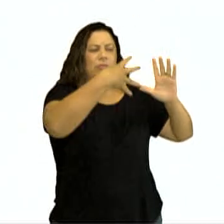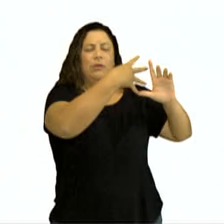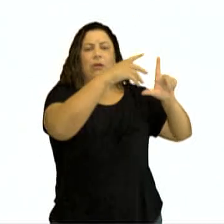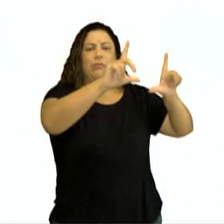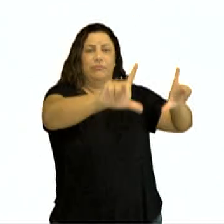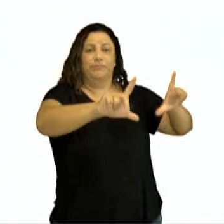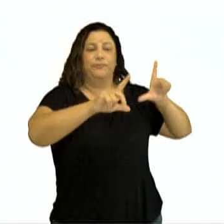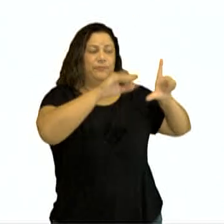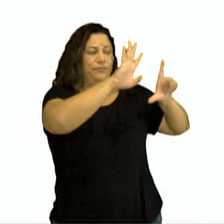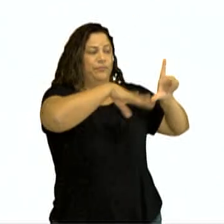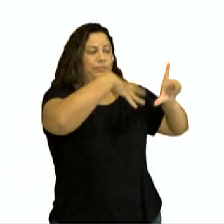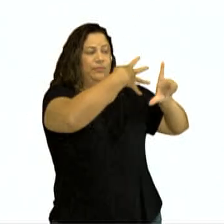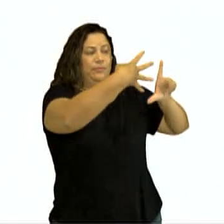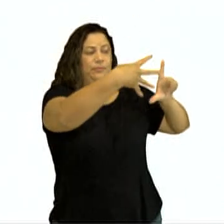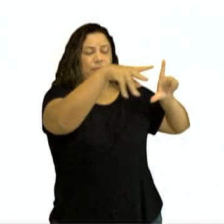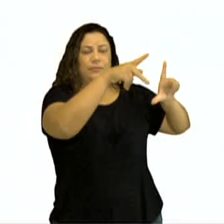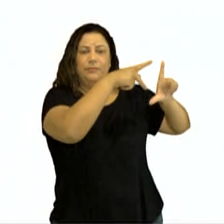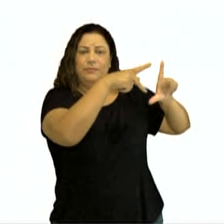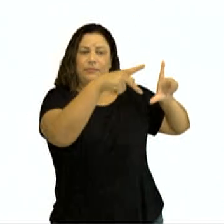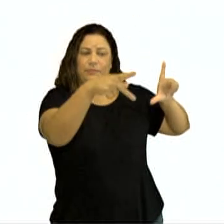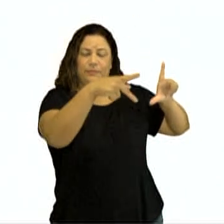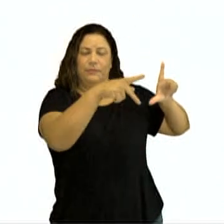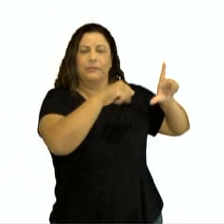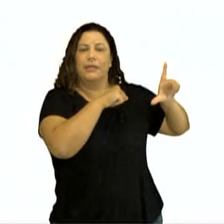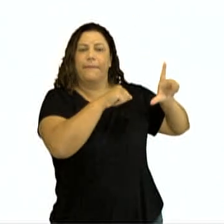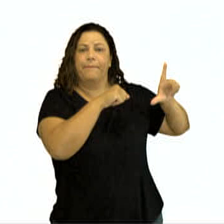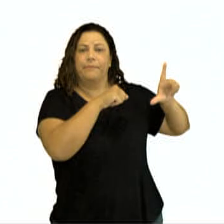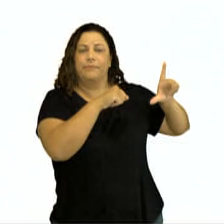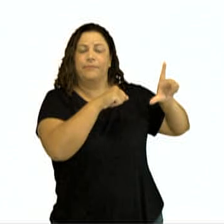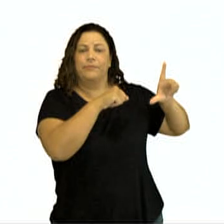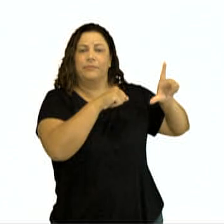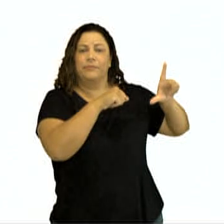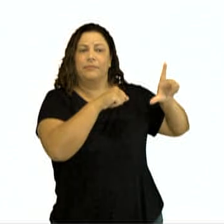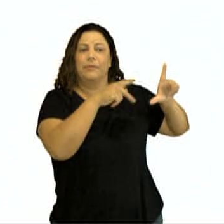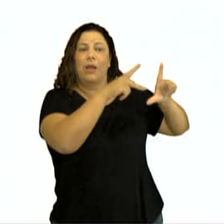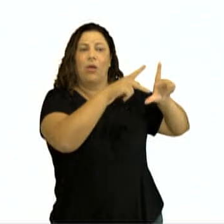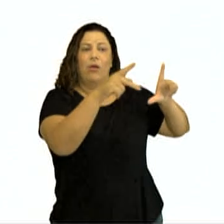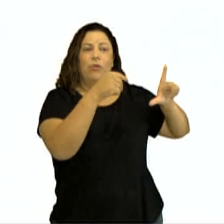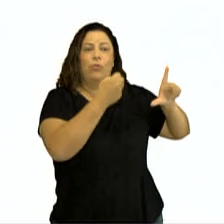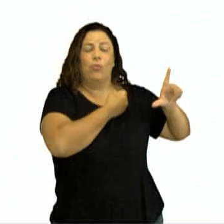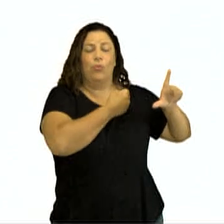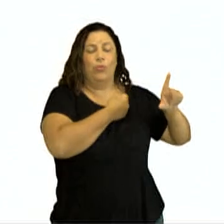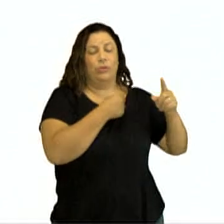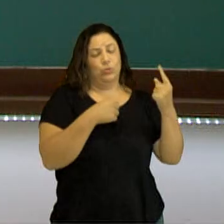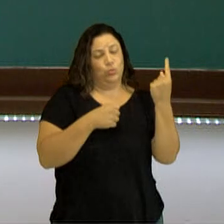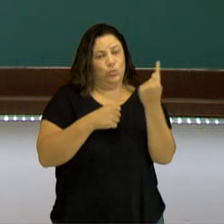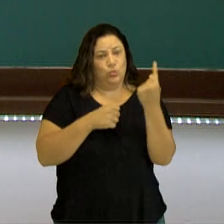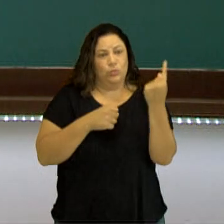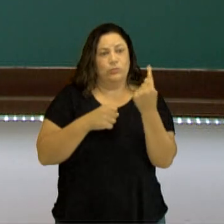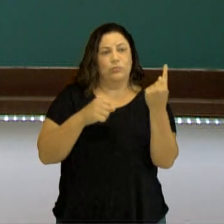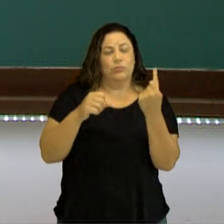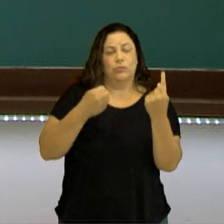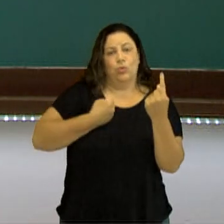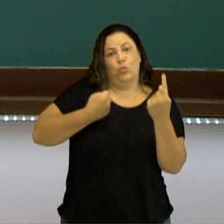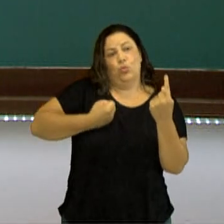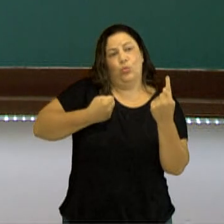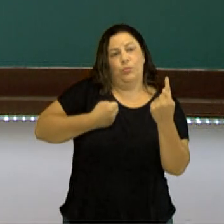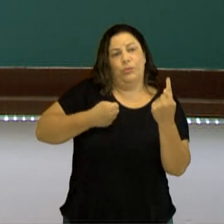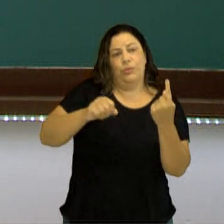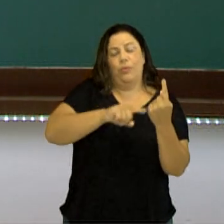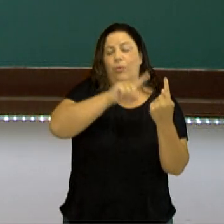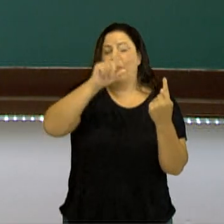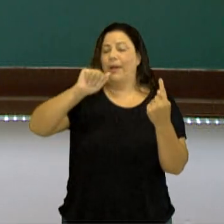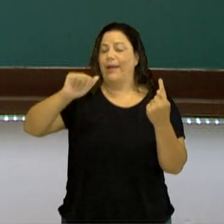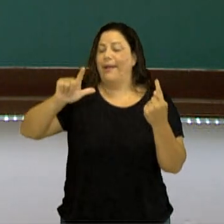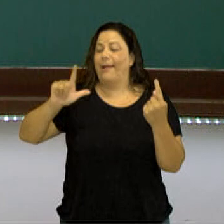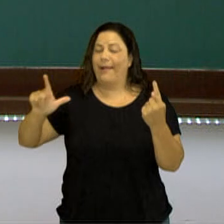nessa analogia. O hidrogênio tem número atômico igual a 1. O alumínio, ele tem um número lá,